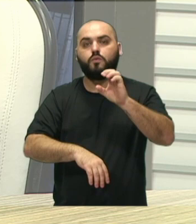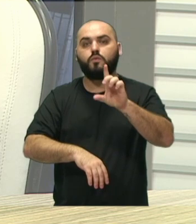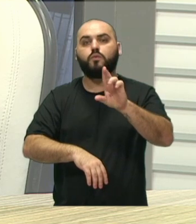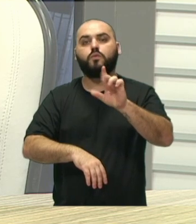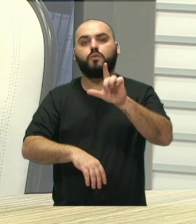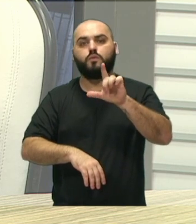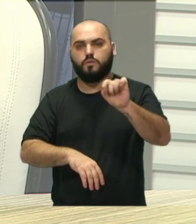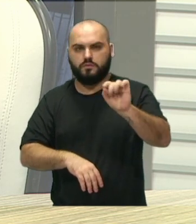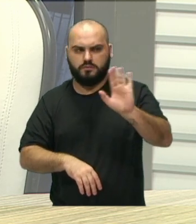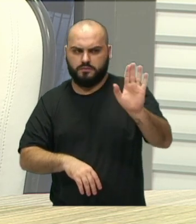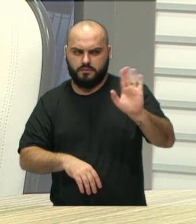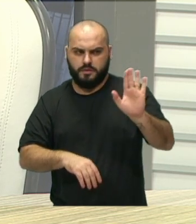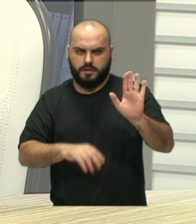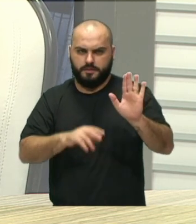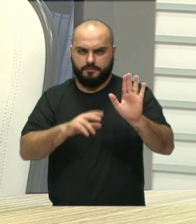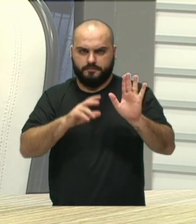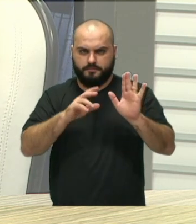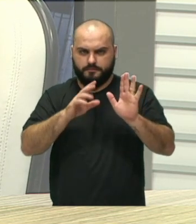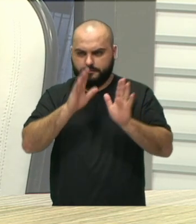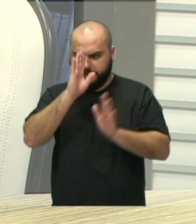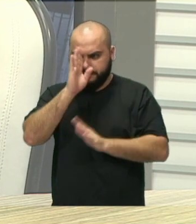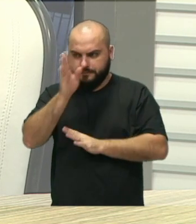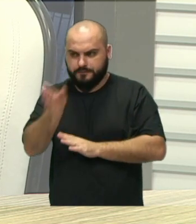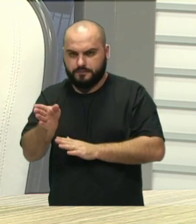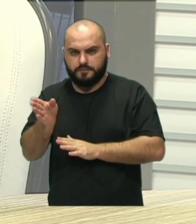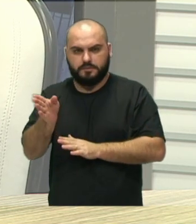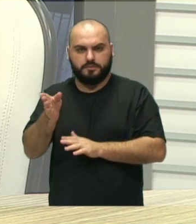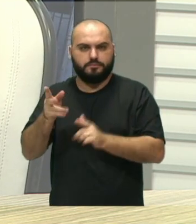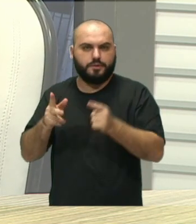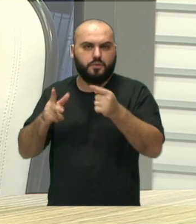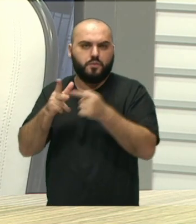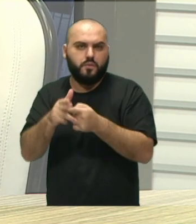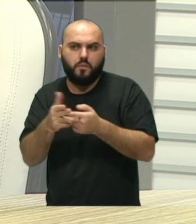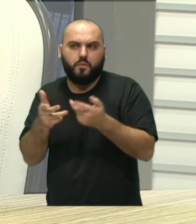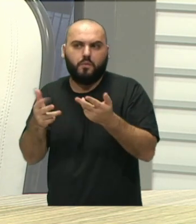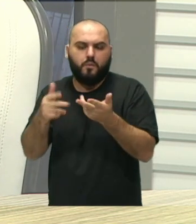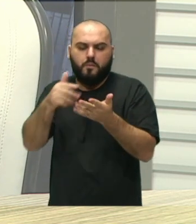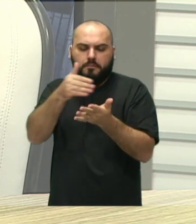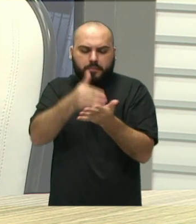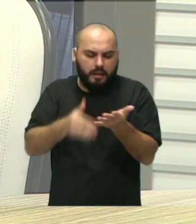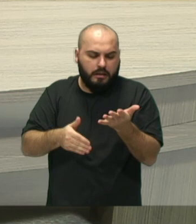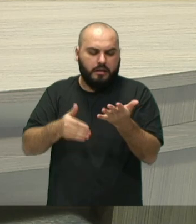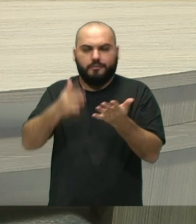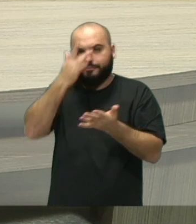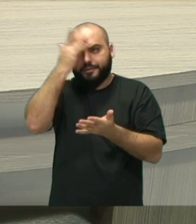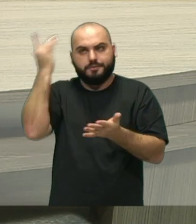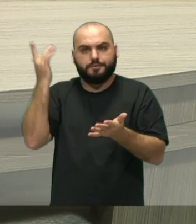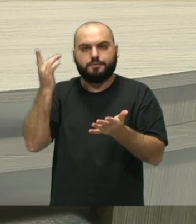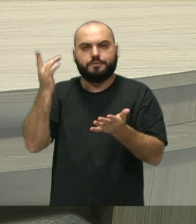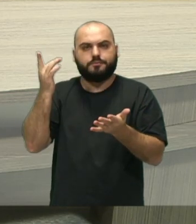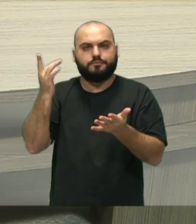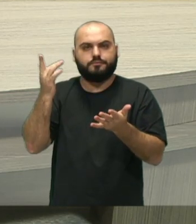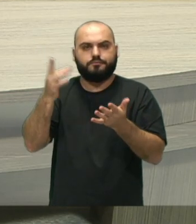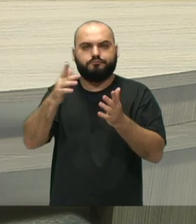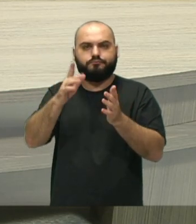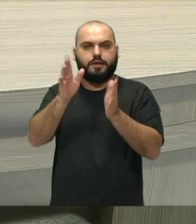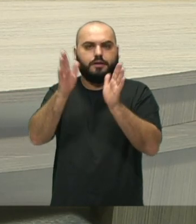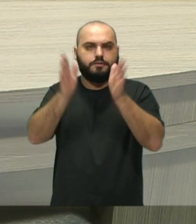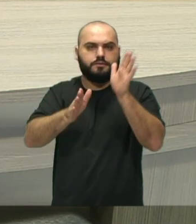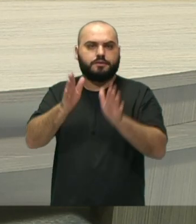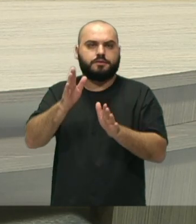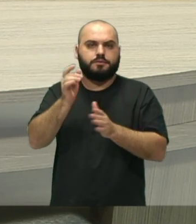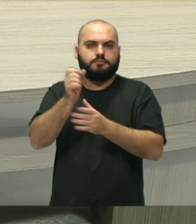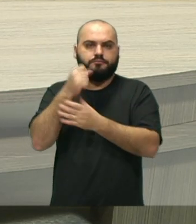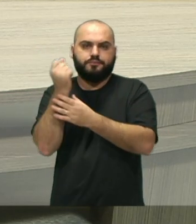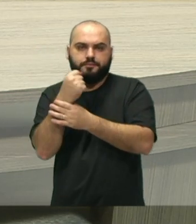então, atrelada necessariamente a lesão nenhuma, a nenhum problema, por exemplo, assim, a pessoa tem um desnível de coluna, ela